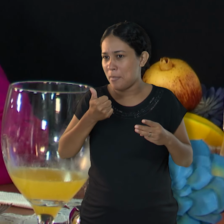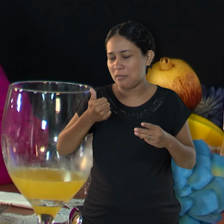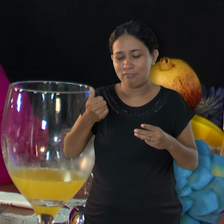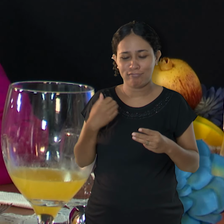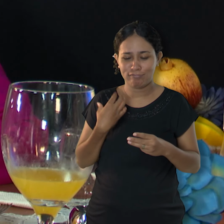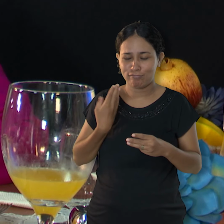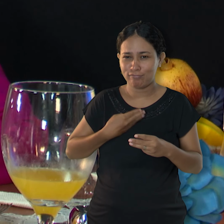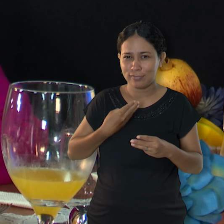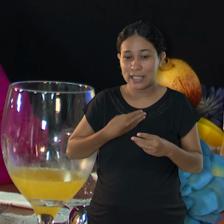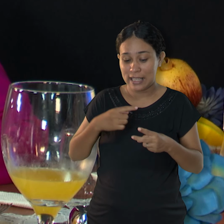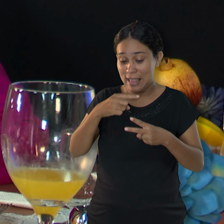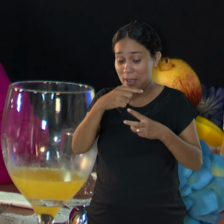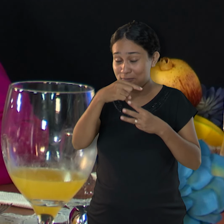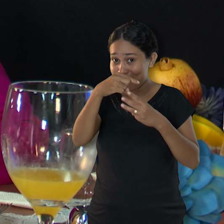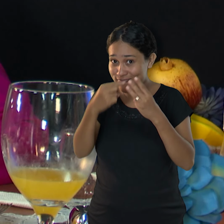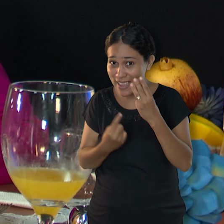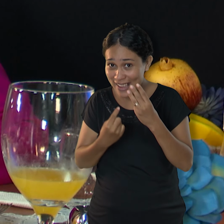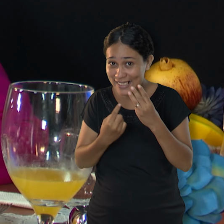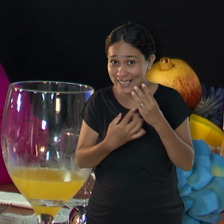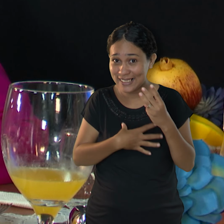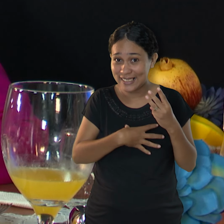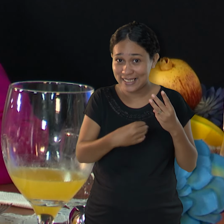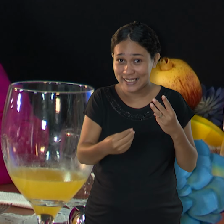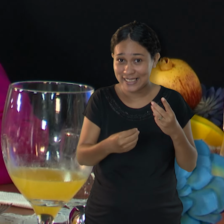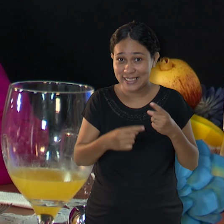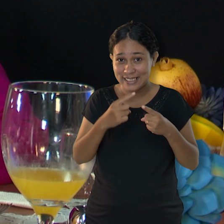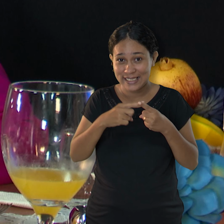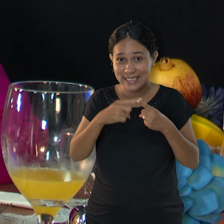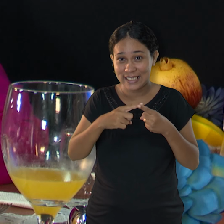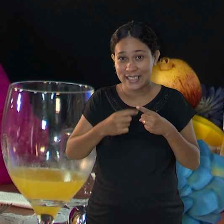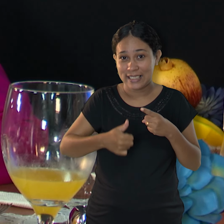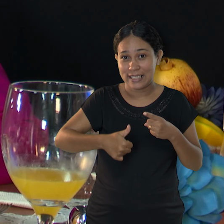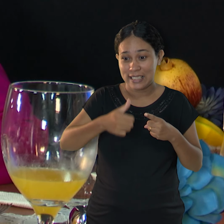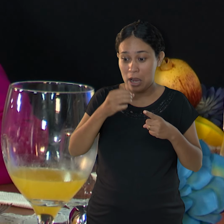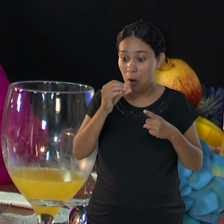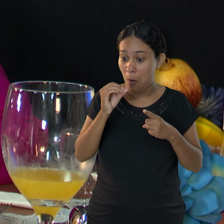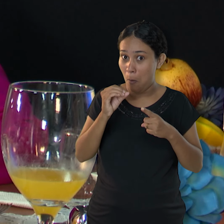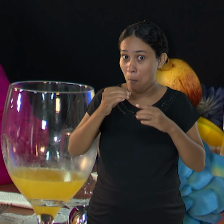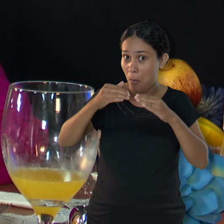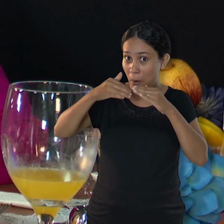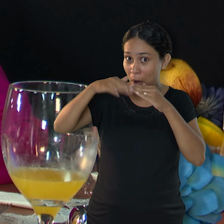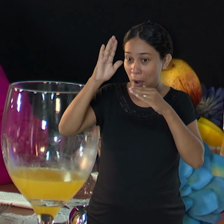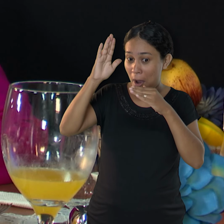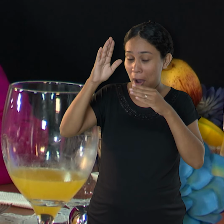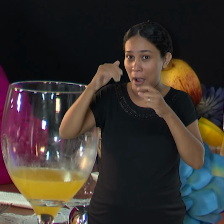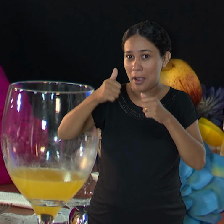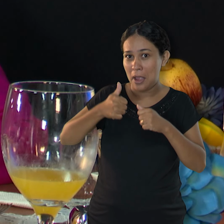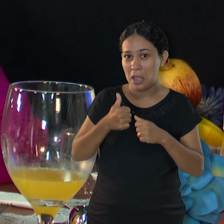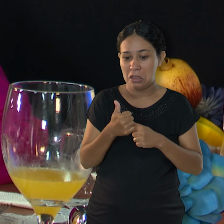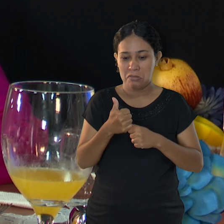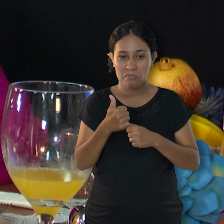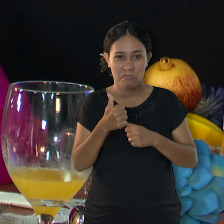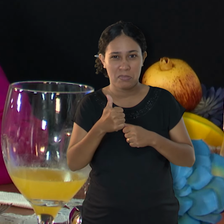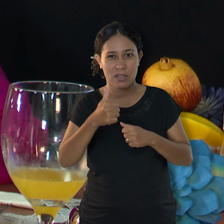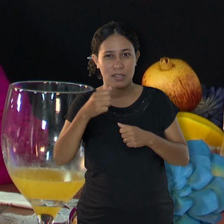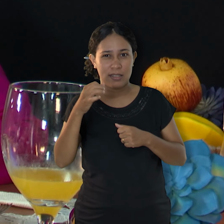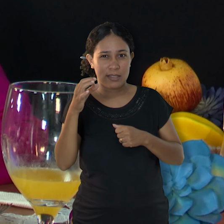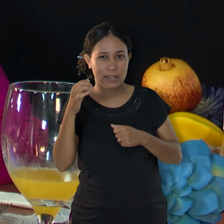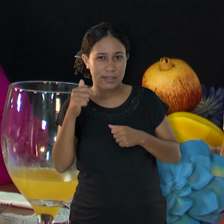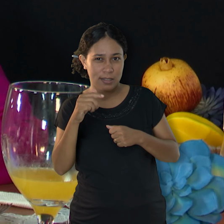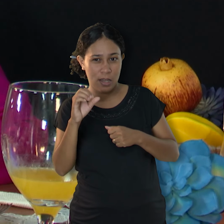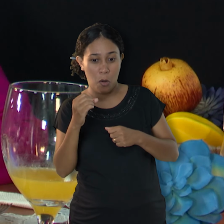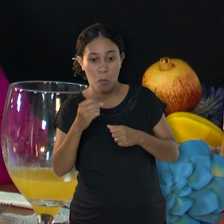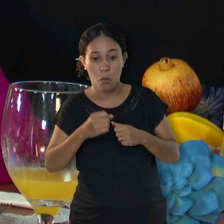mamãe. A coisa mais fofa, número 1, tá com 10 centímetros a mais do que eu, tá com 1,78 m. É mesmo? Já, Tainá? Tem 13 anos. Um